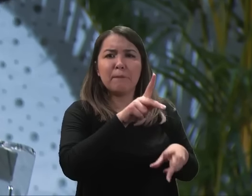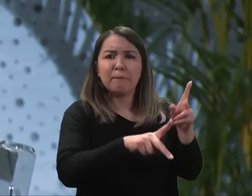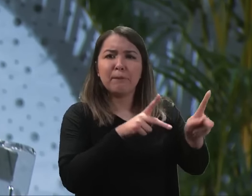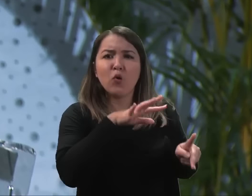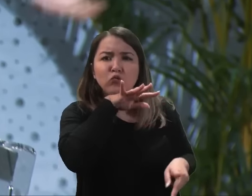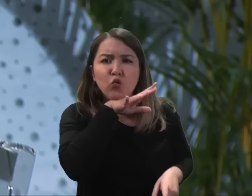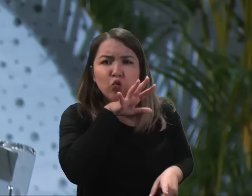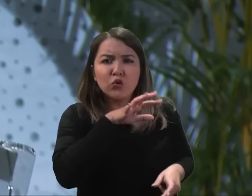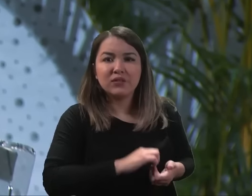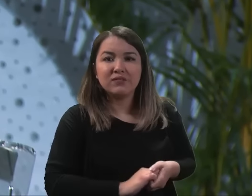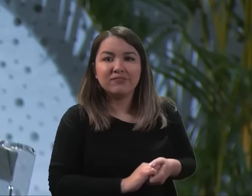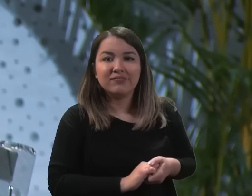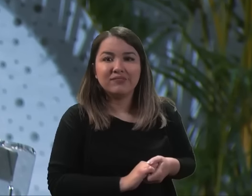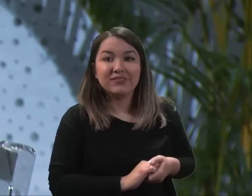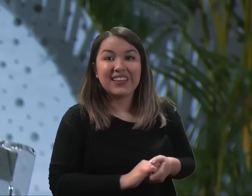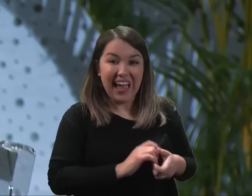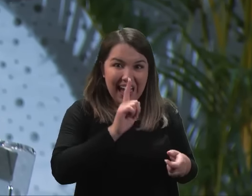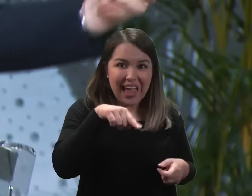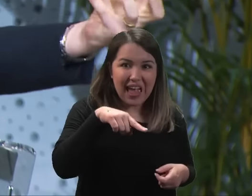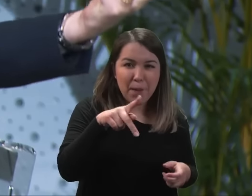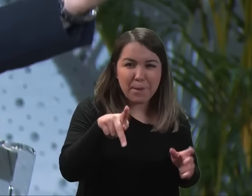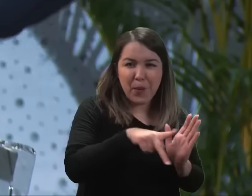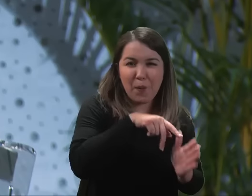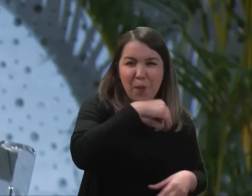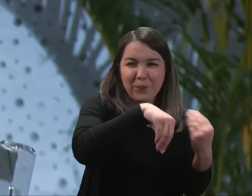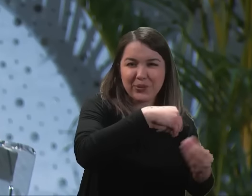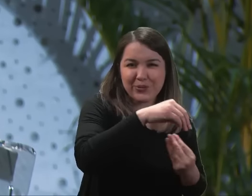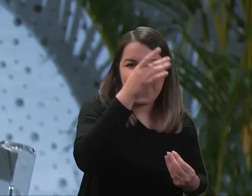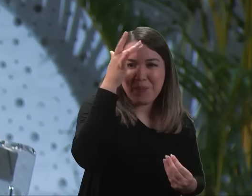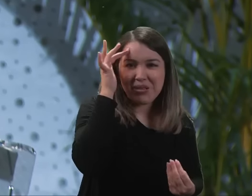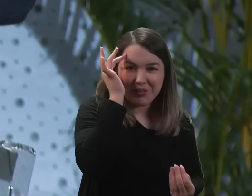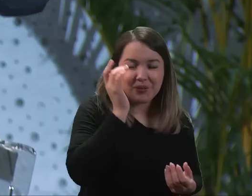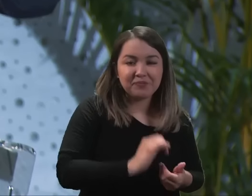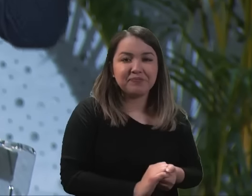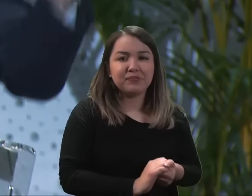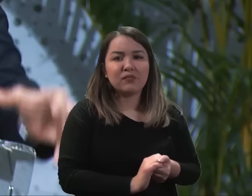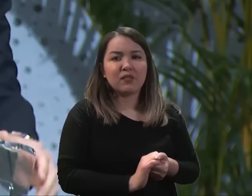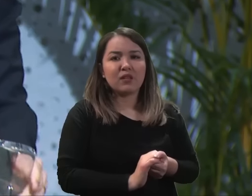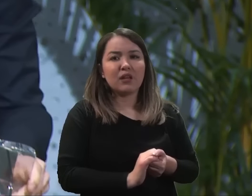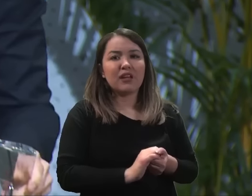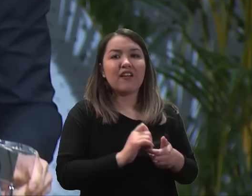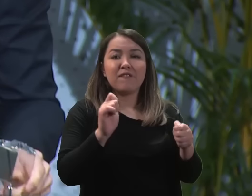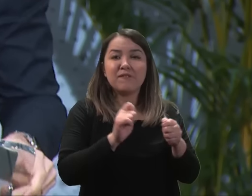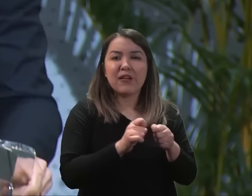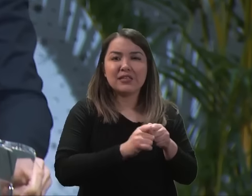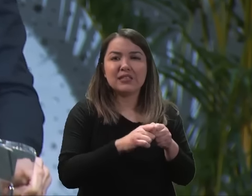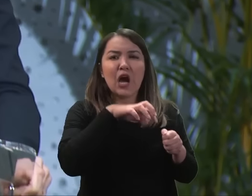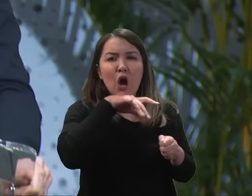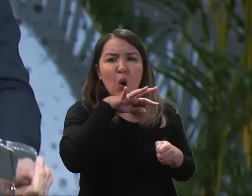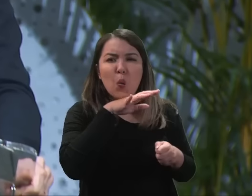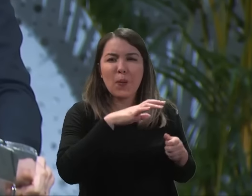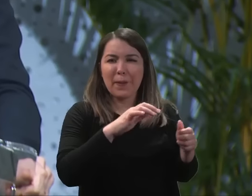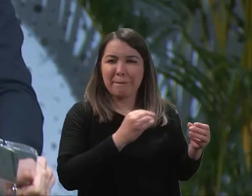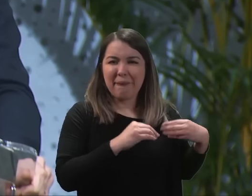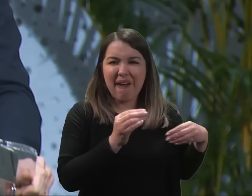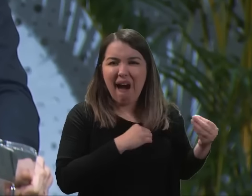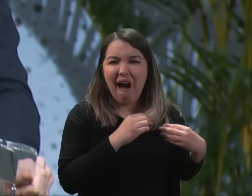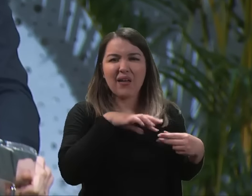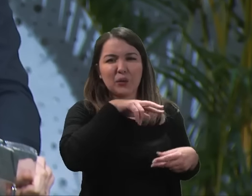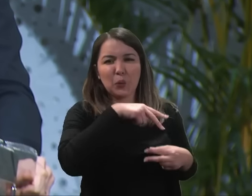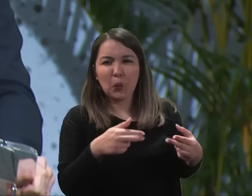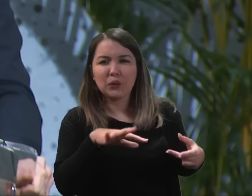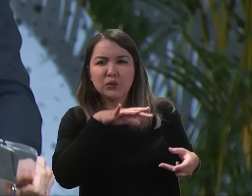referindo-se especialmente a esse misto de gente que fazia levedar o pecado eu farei assim